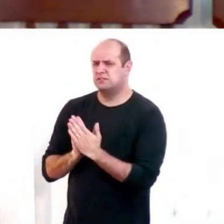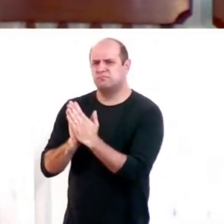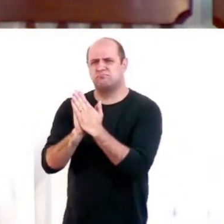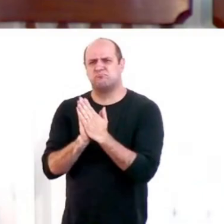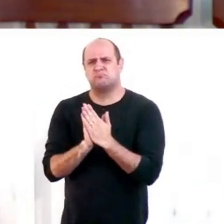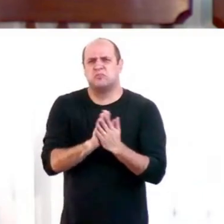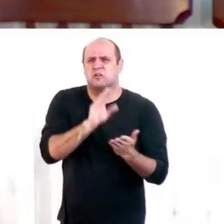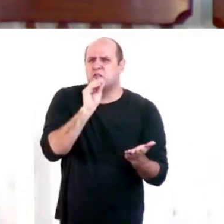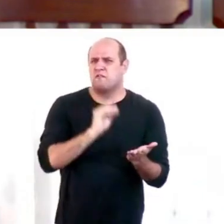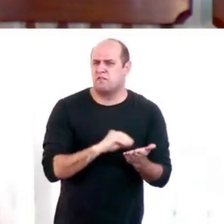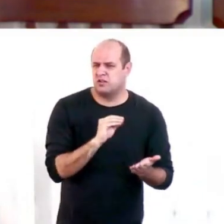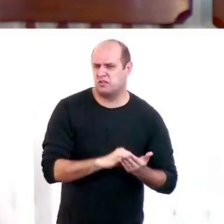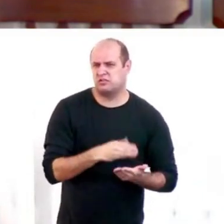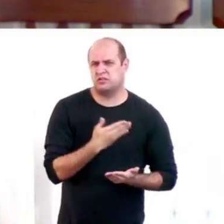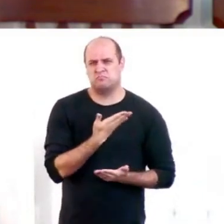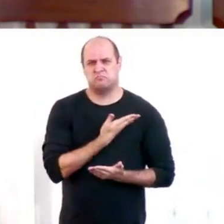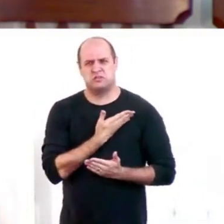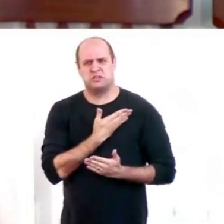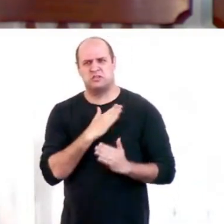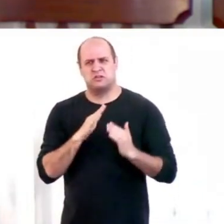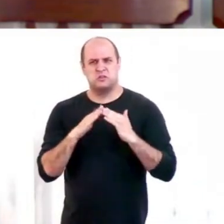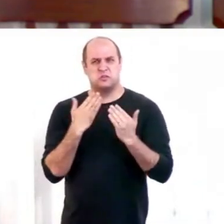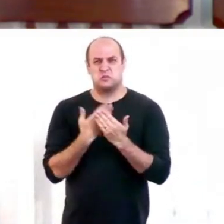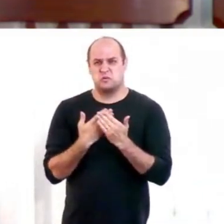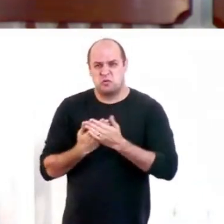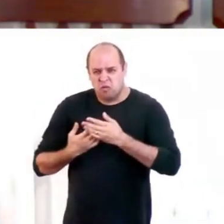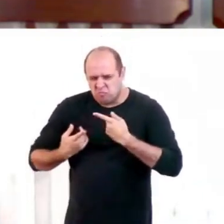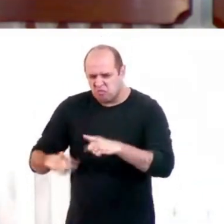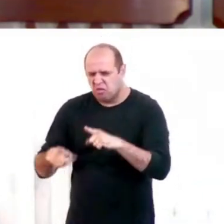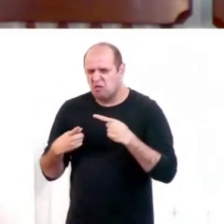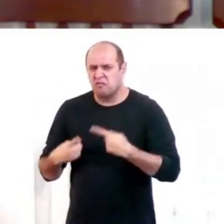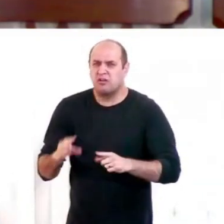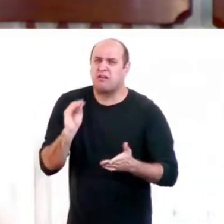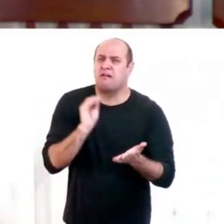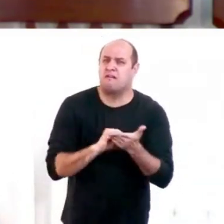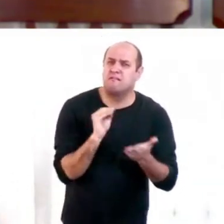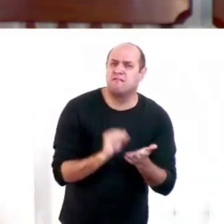amizade, bullying na escola dos filhos, falta de amor, de